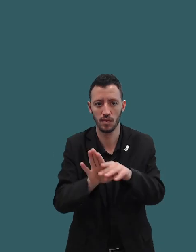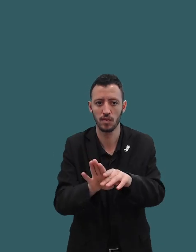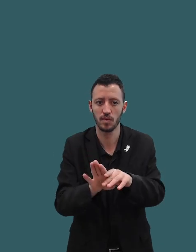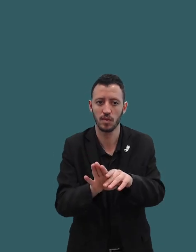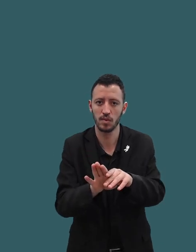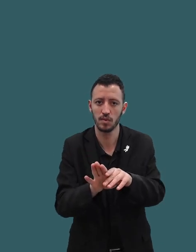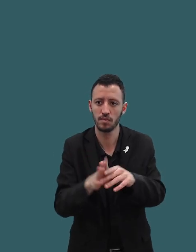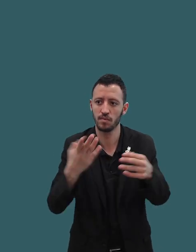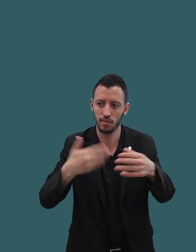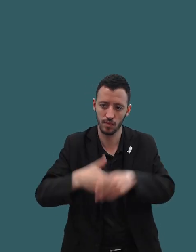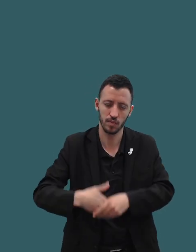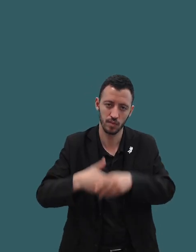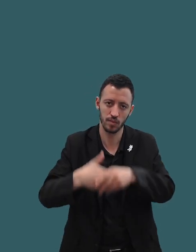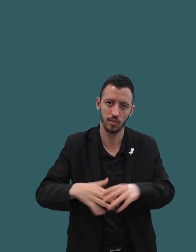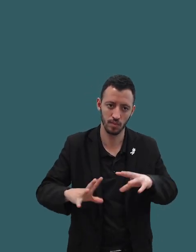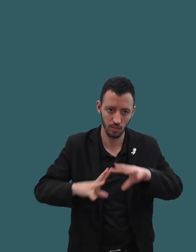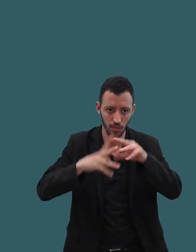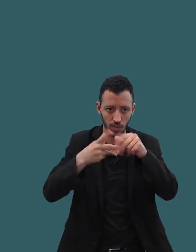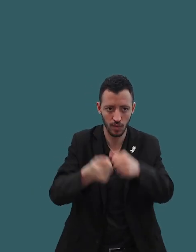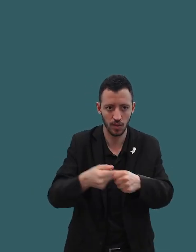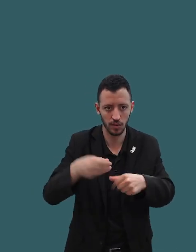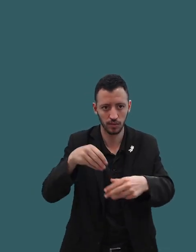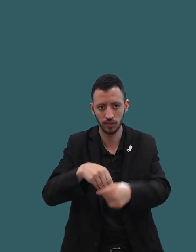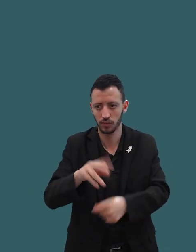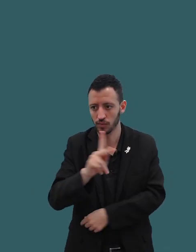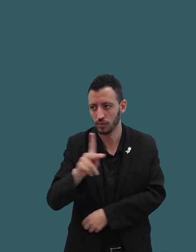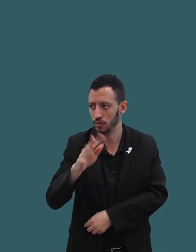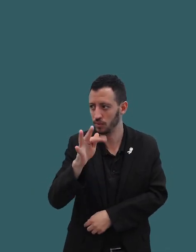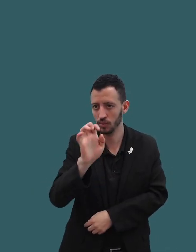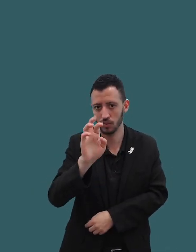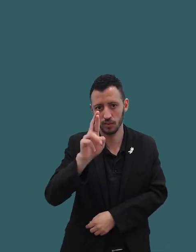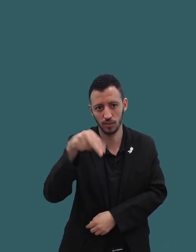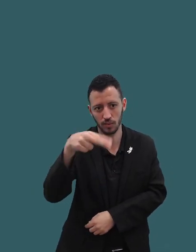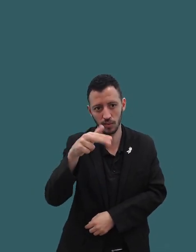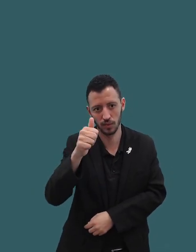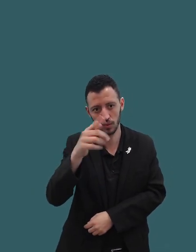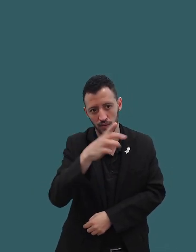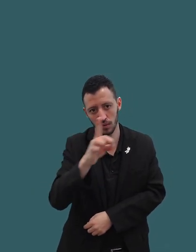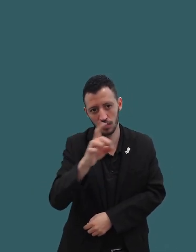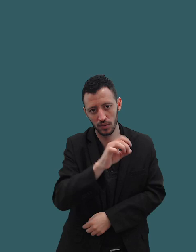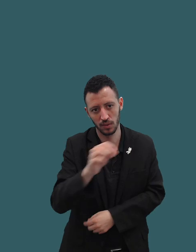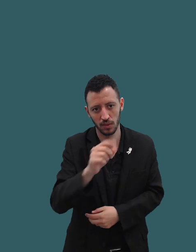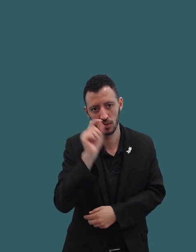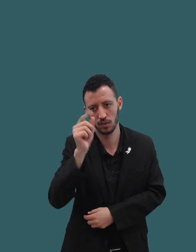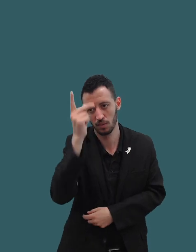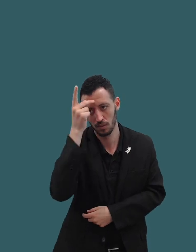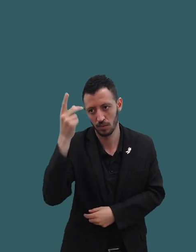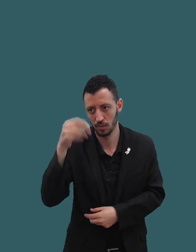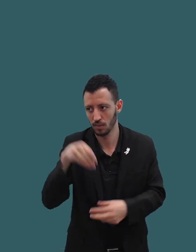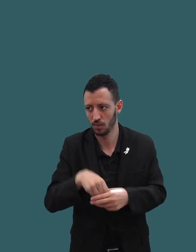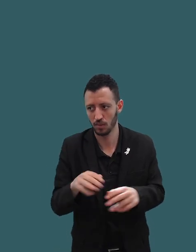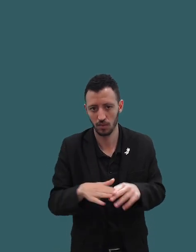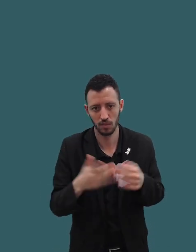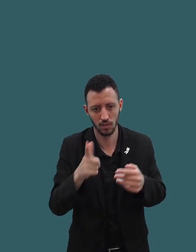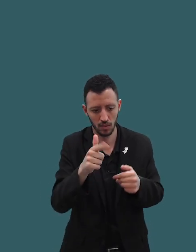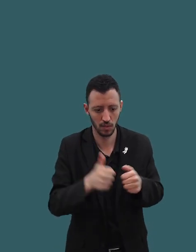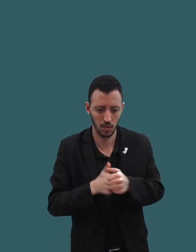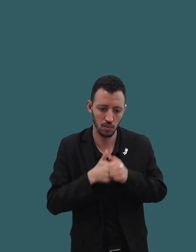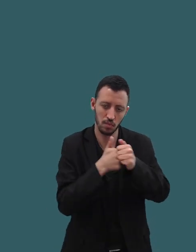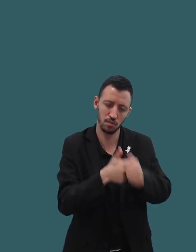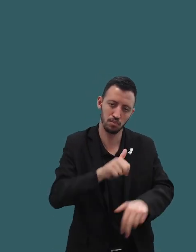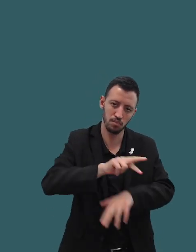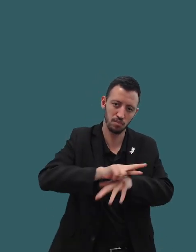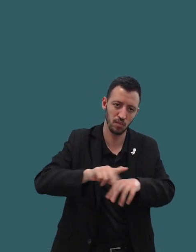também cumprimentar a todos na figura do Fernando Pinto e da Sávia, que são pessoas que estão me